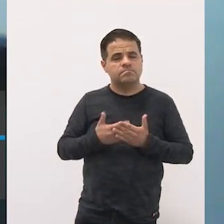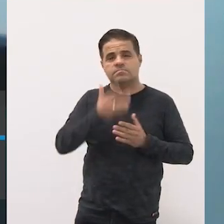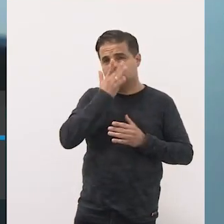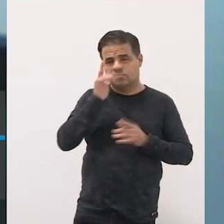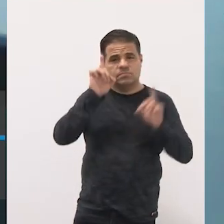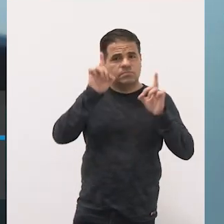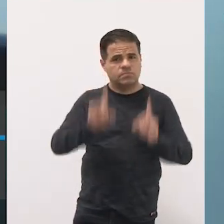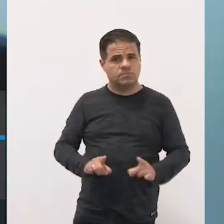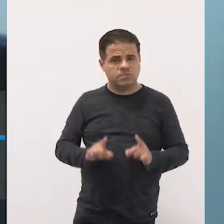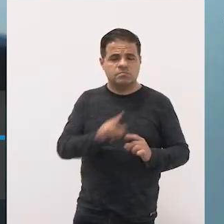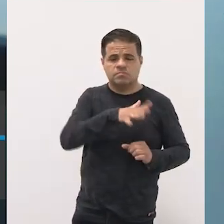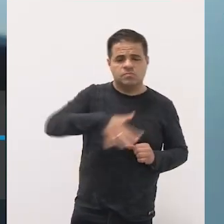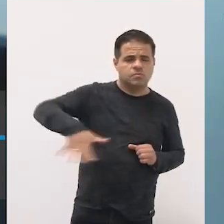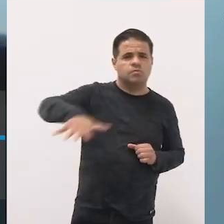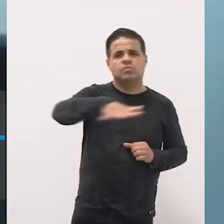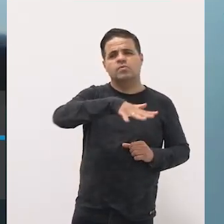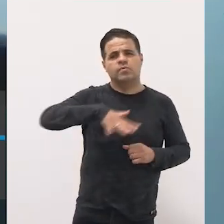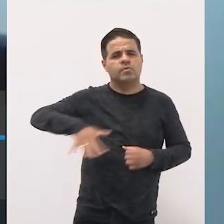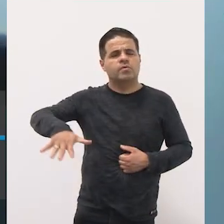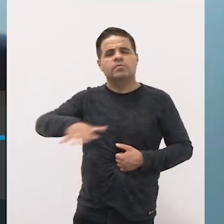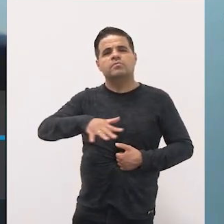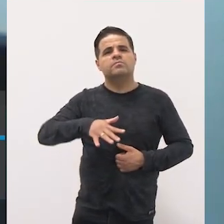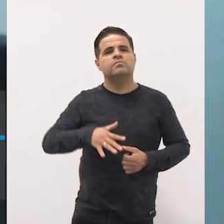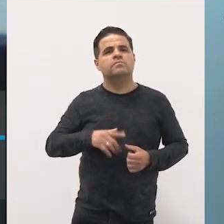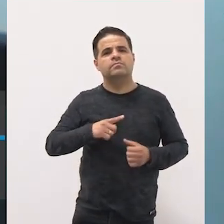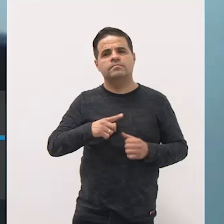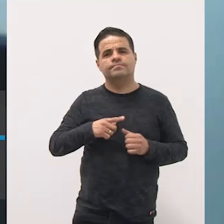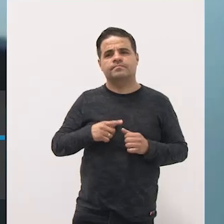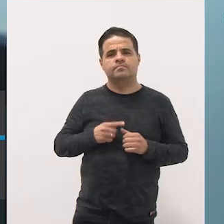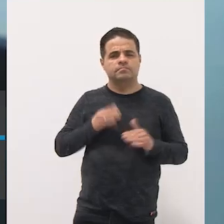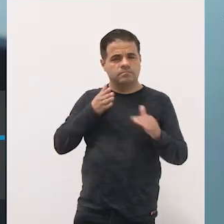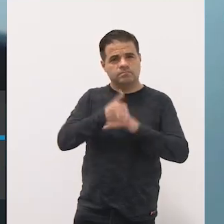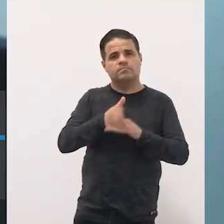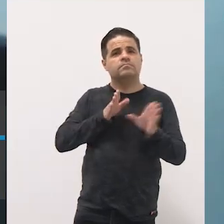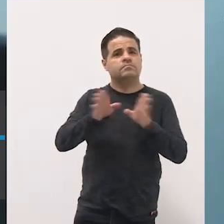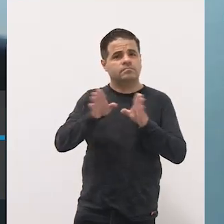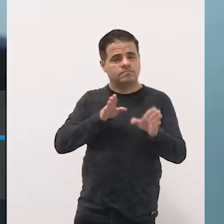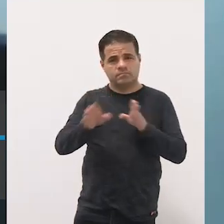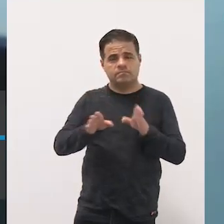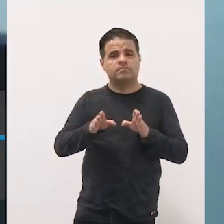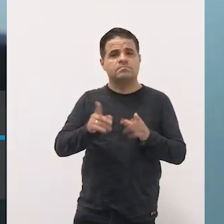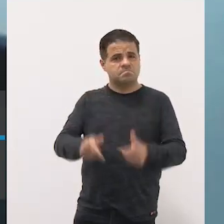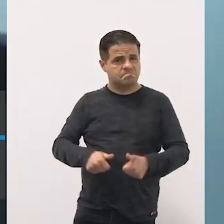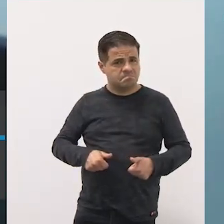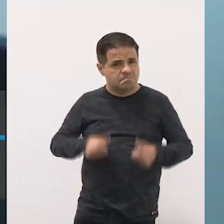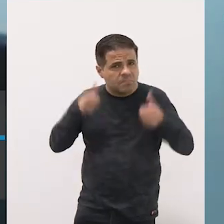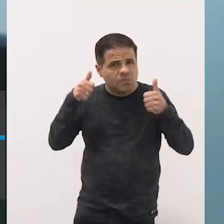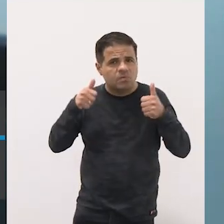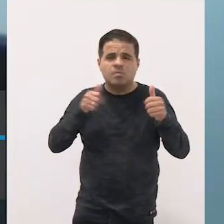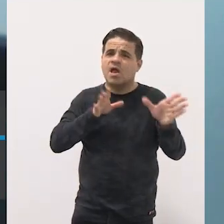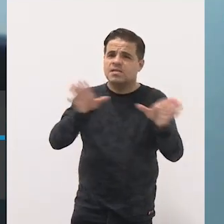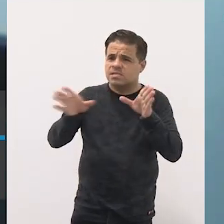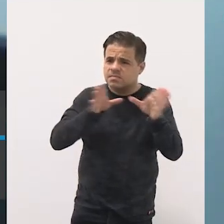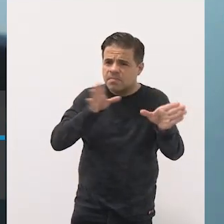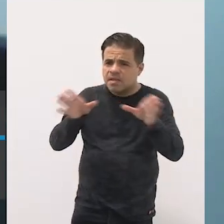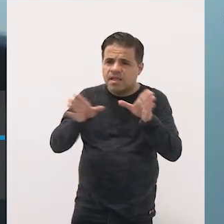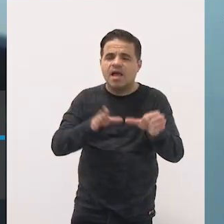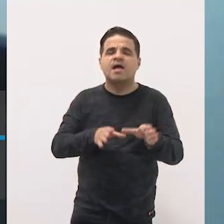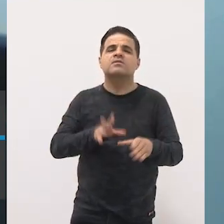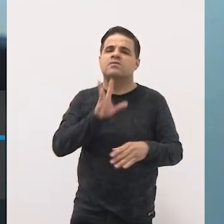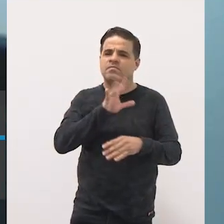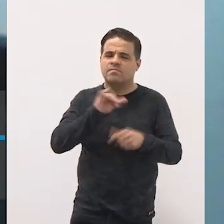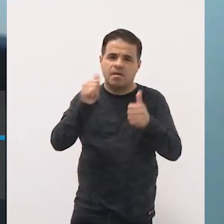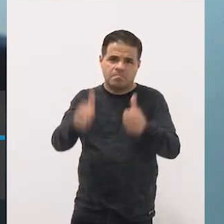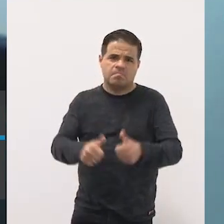deficiência, o entorno tem que ser acessível. Agora, melhorando a acessibilidade, vai melhorar